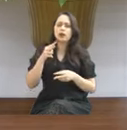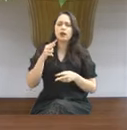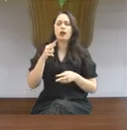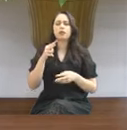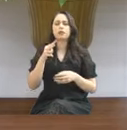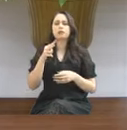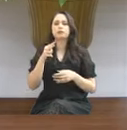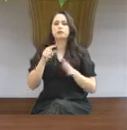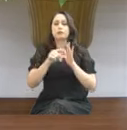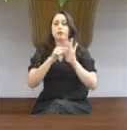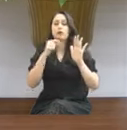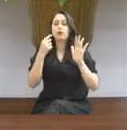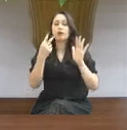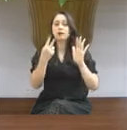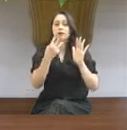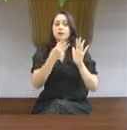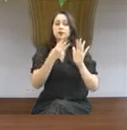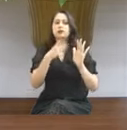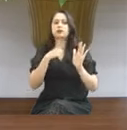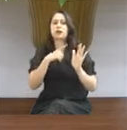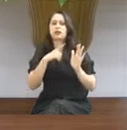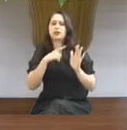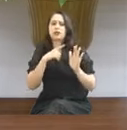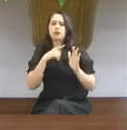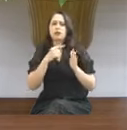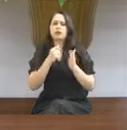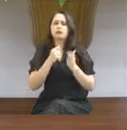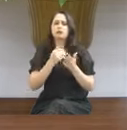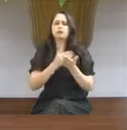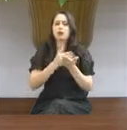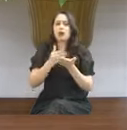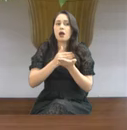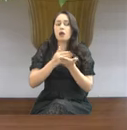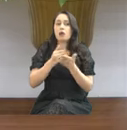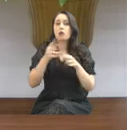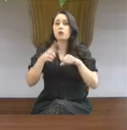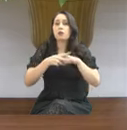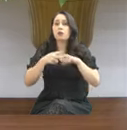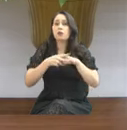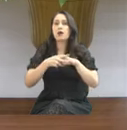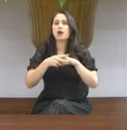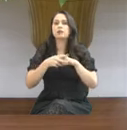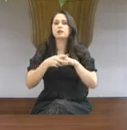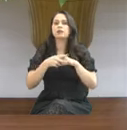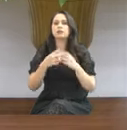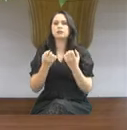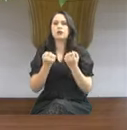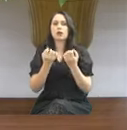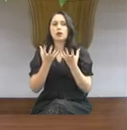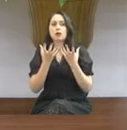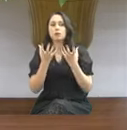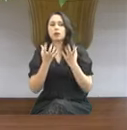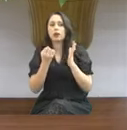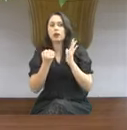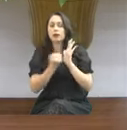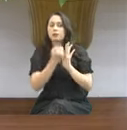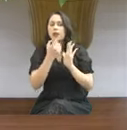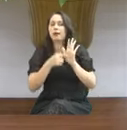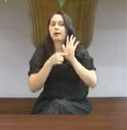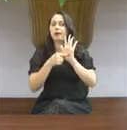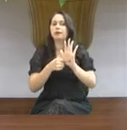23. E existem alguns versos, alguns verbos que eu preciso destacar. O autor